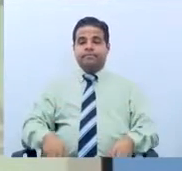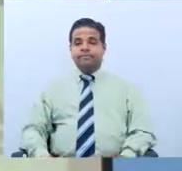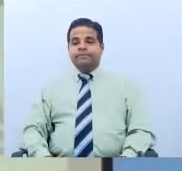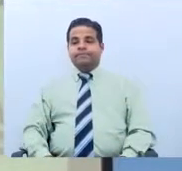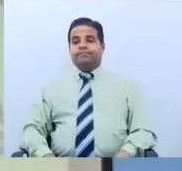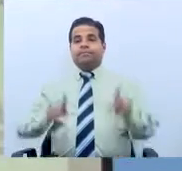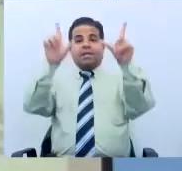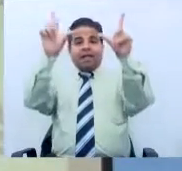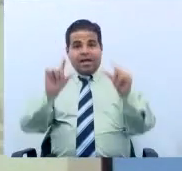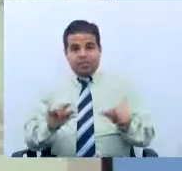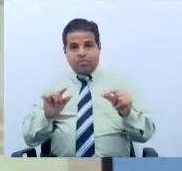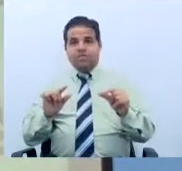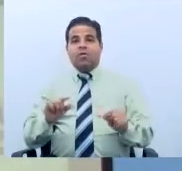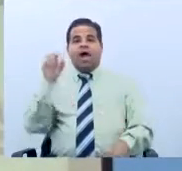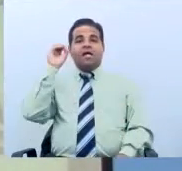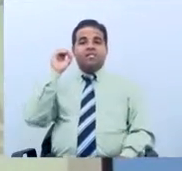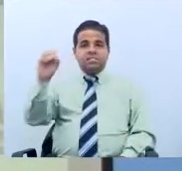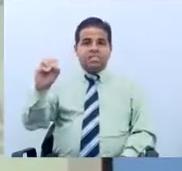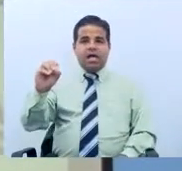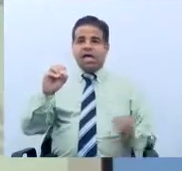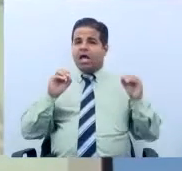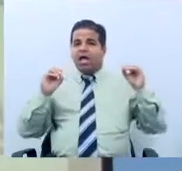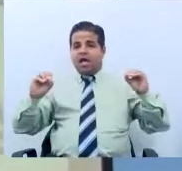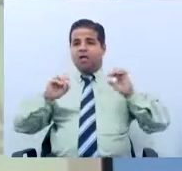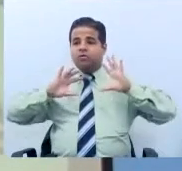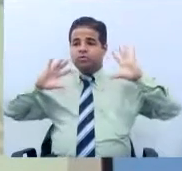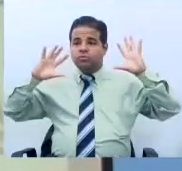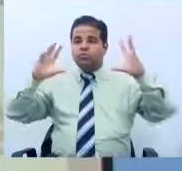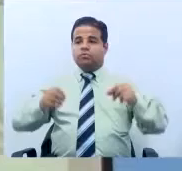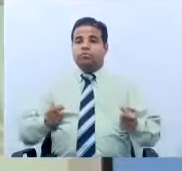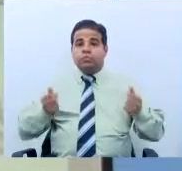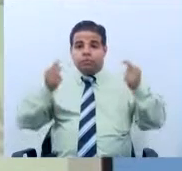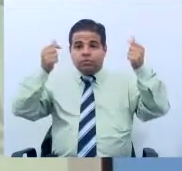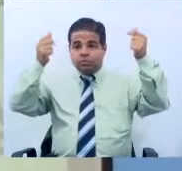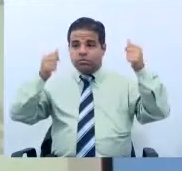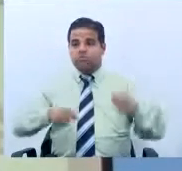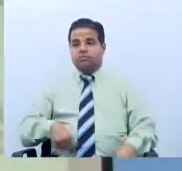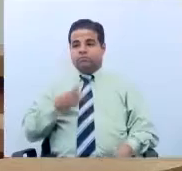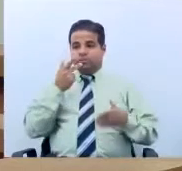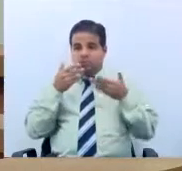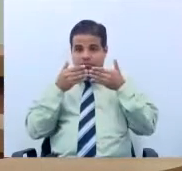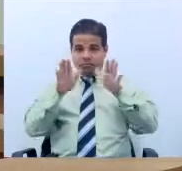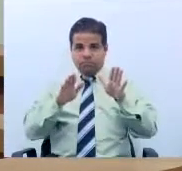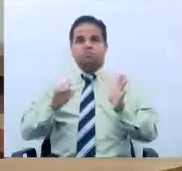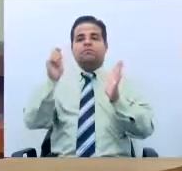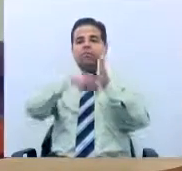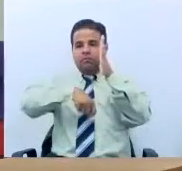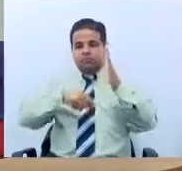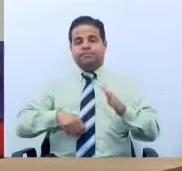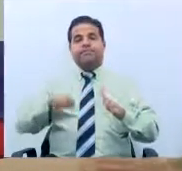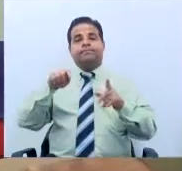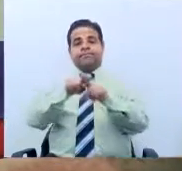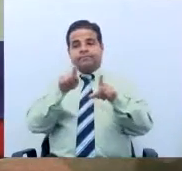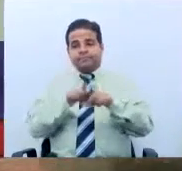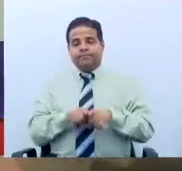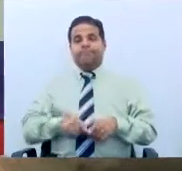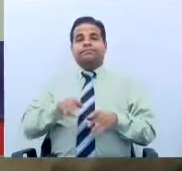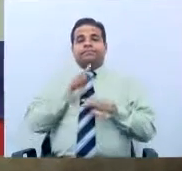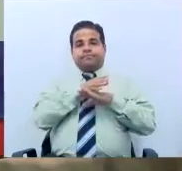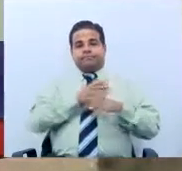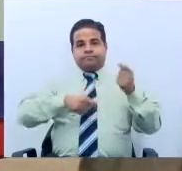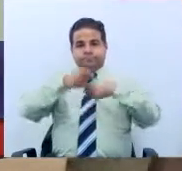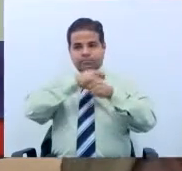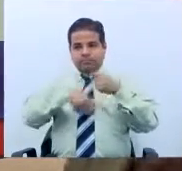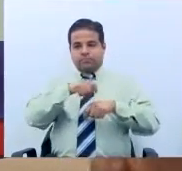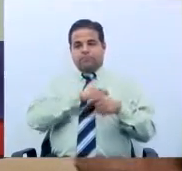A redução a zero de todos os custos relativos à abertura, inscrição, registro e funcionamento